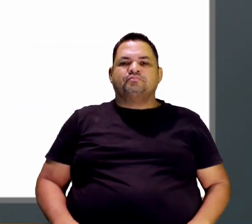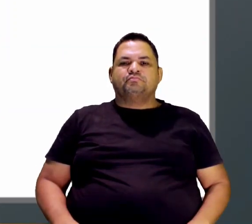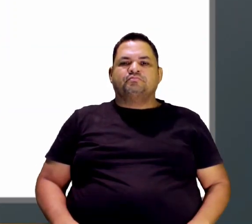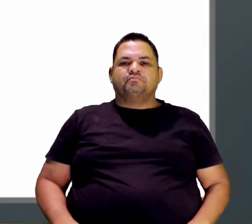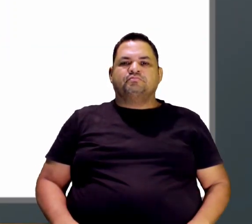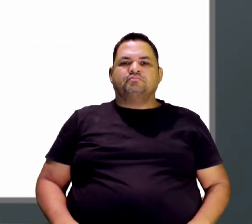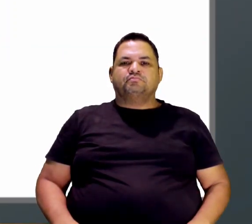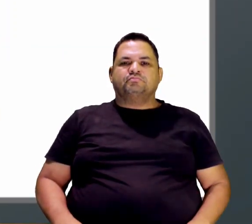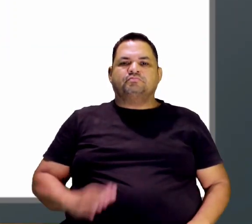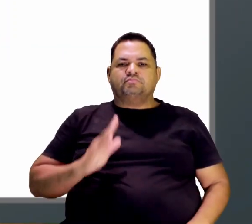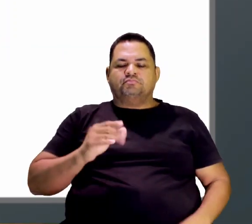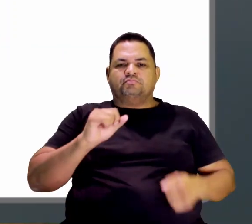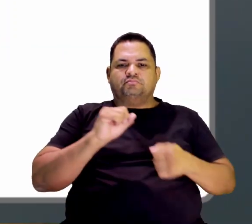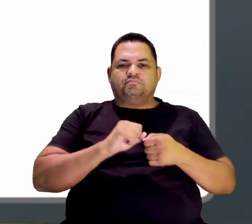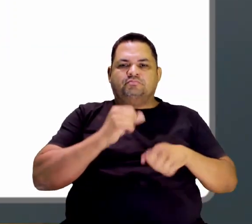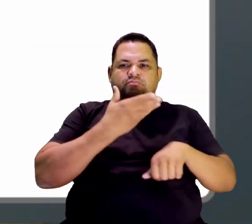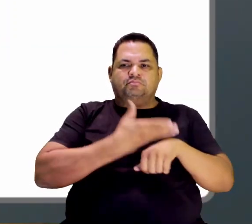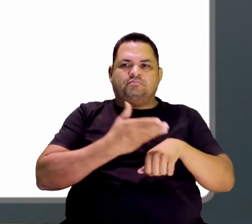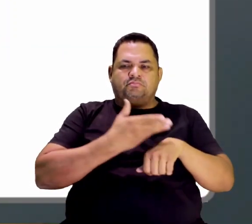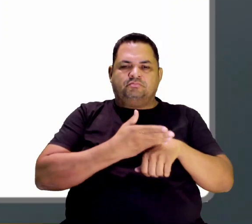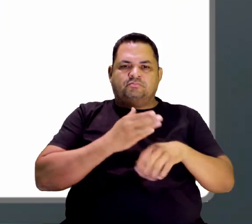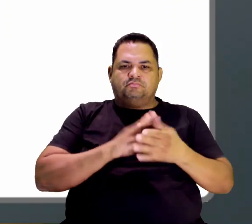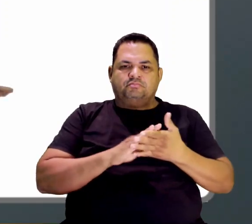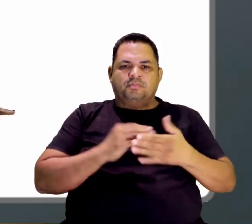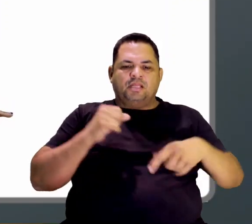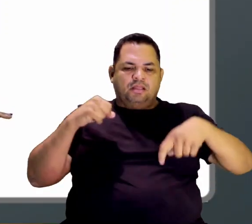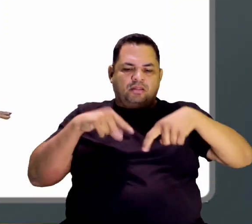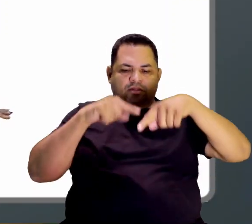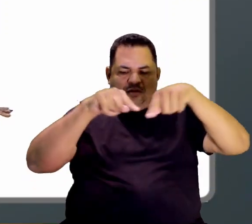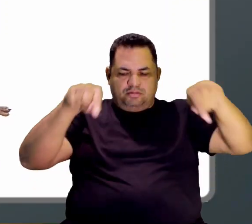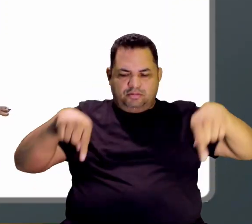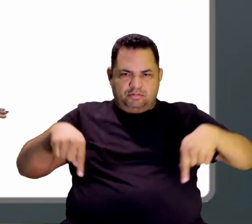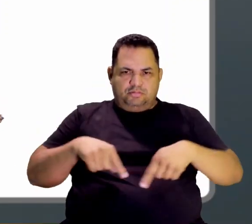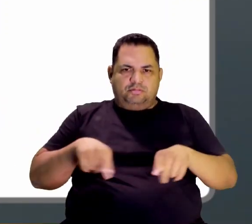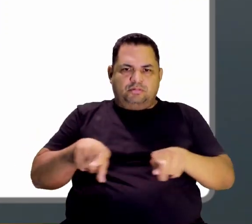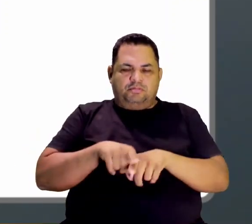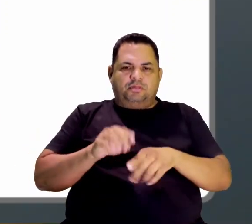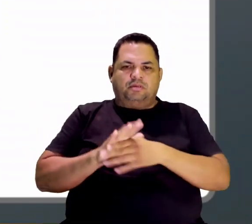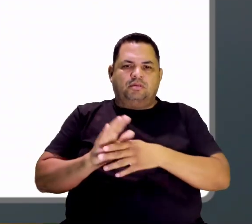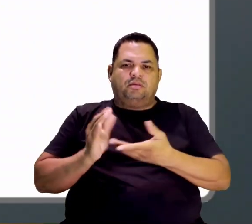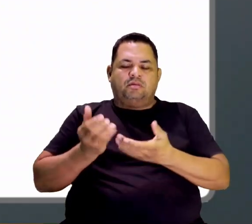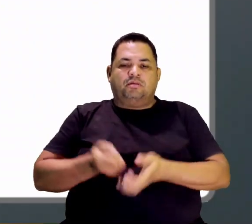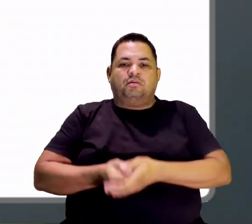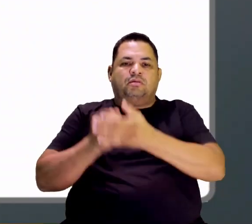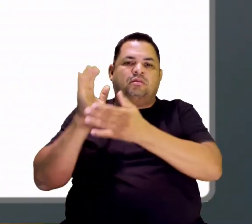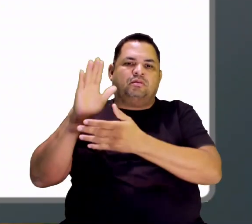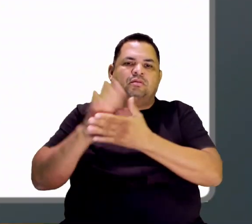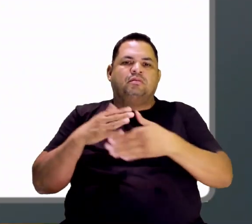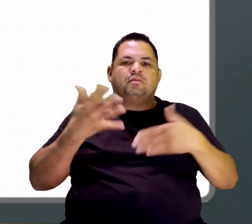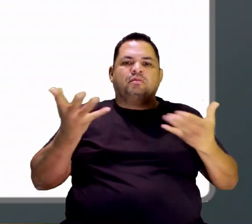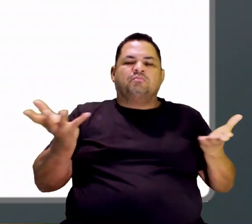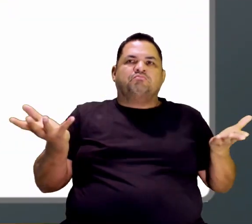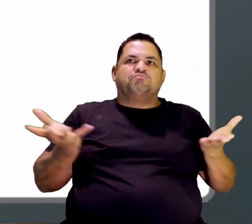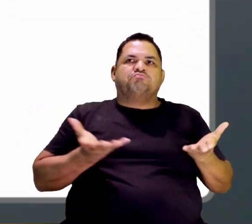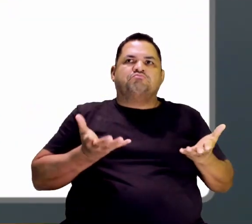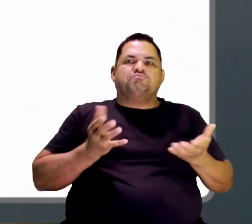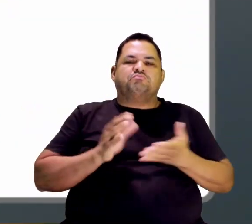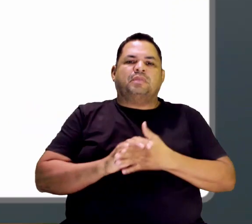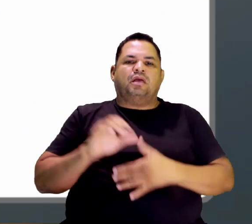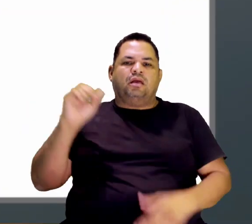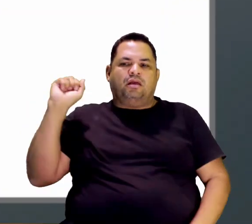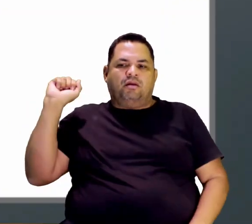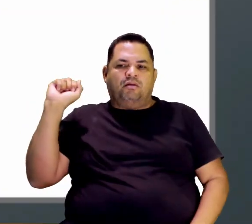Voltando, então digamos que você vai fazer aí o futsal. Aí a primeira estação é para fazer só movimentos de passe com a